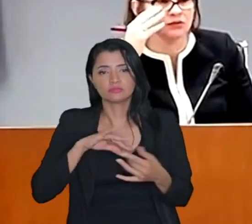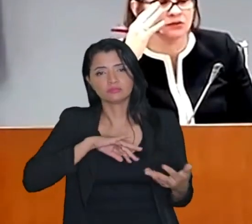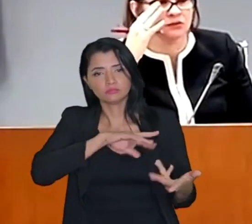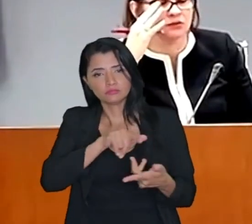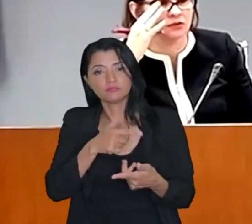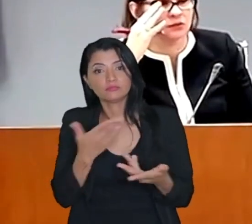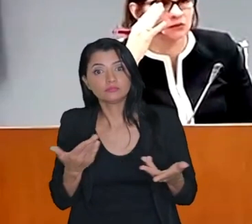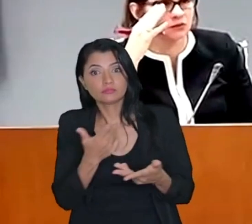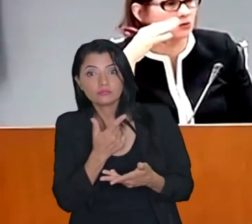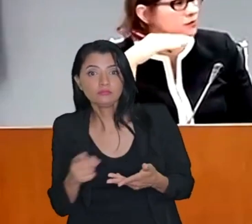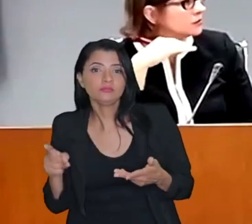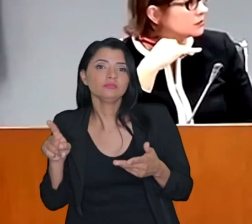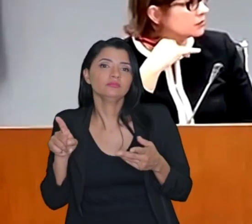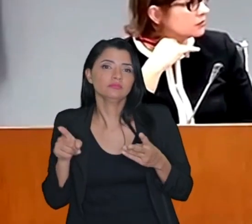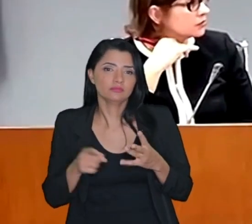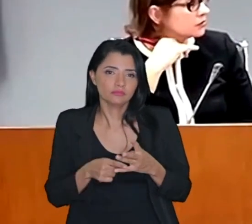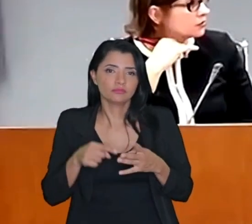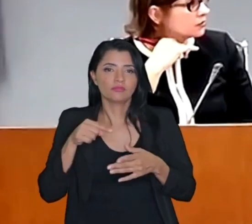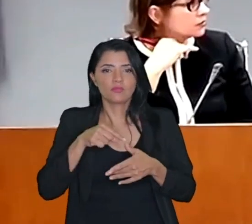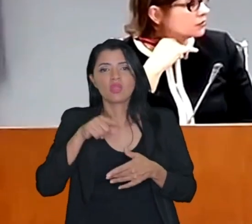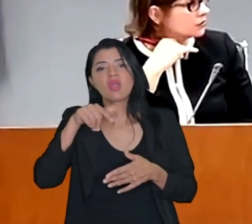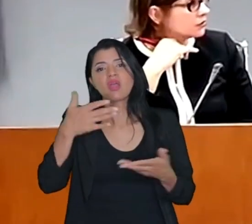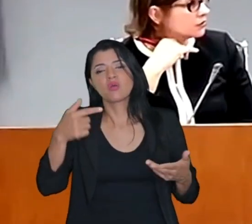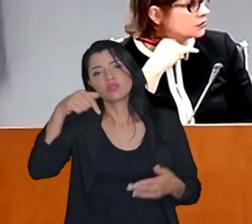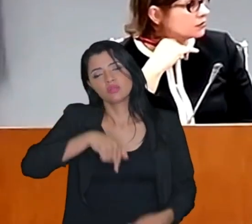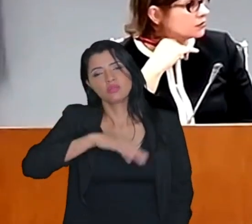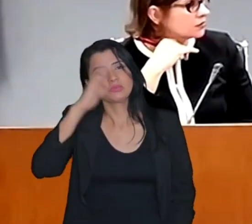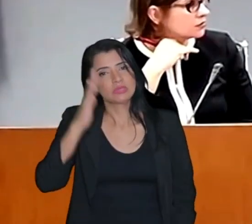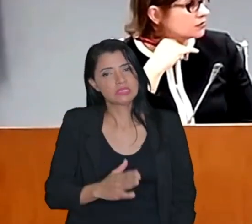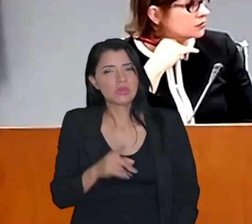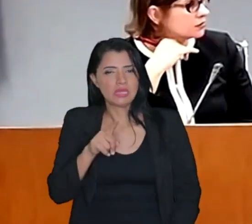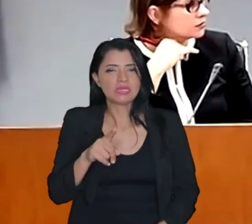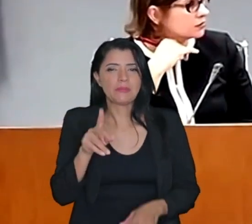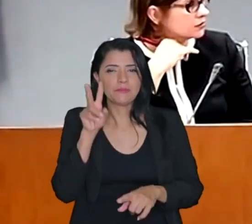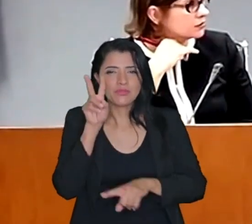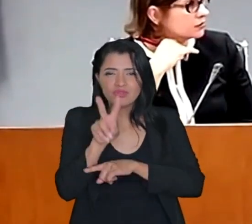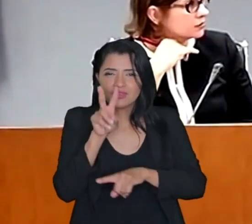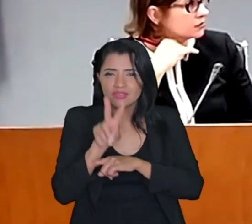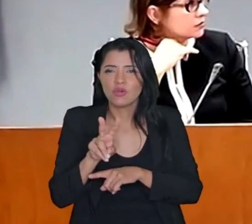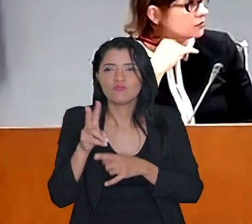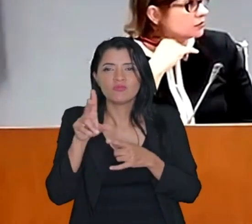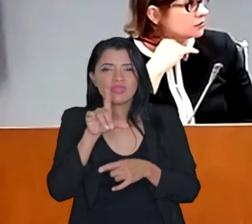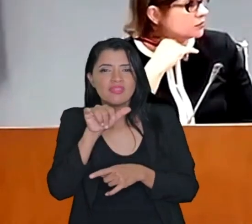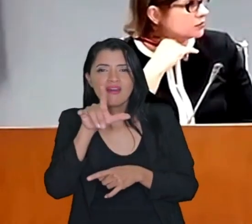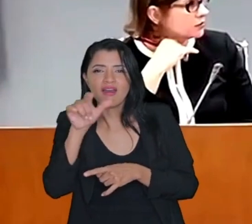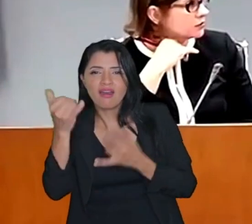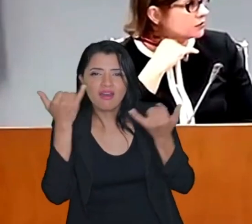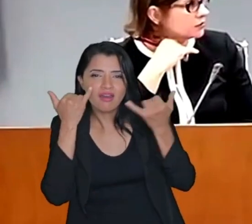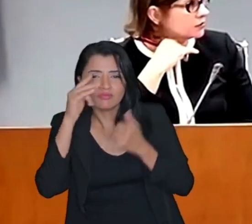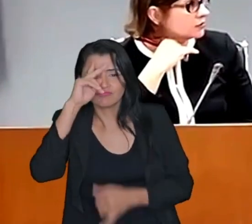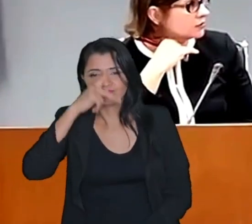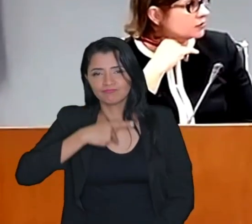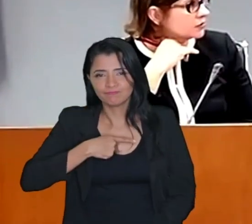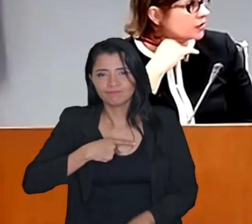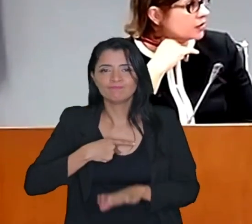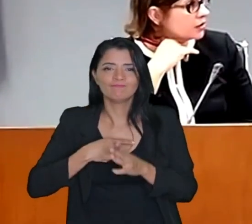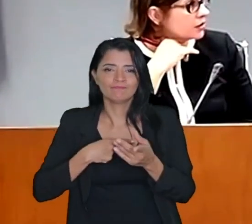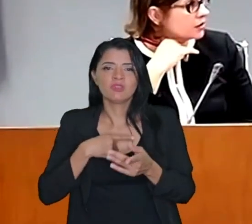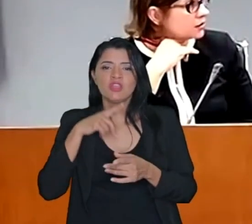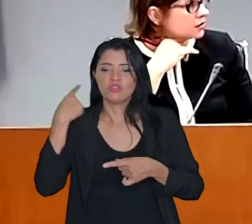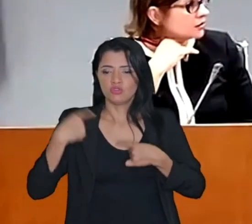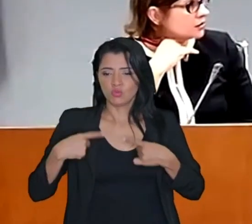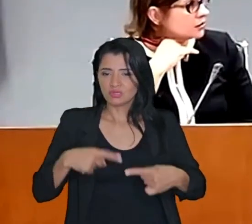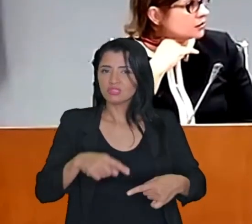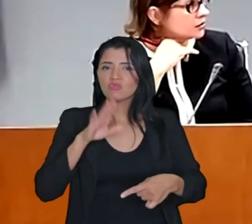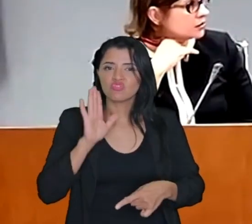gente agrega uma outra camada, agora no Brasil, porque essa discussão da proteção de dados pessoais, inclusive na esfera penal, é uma discussão que já